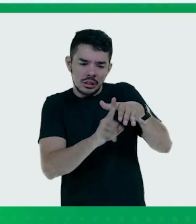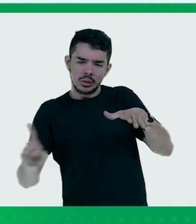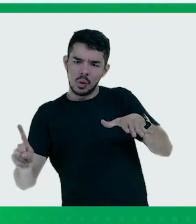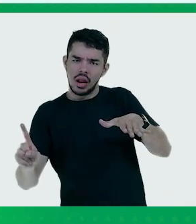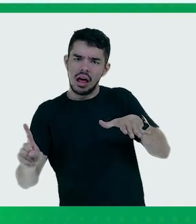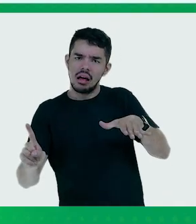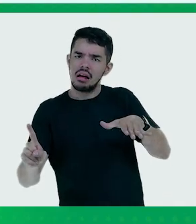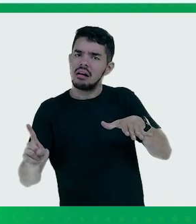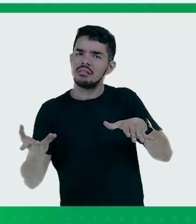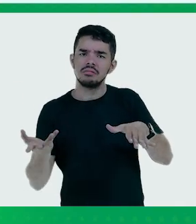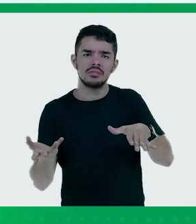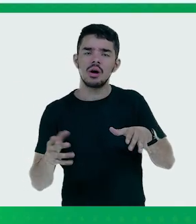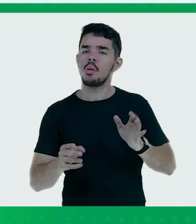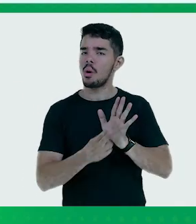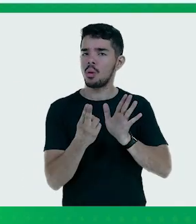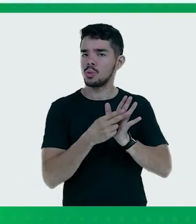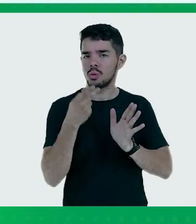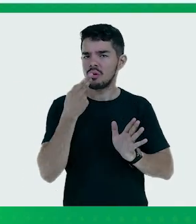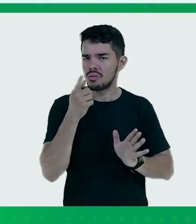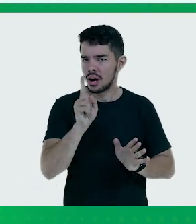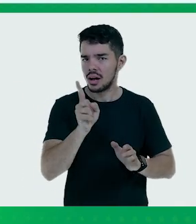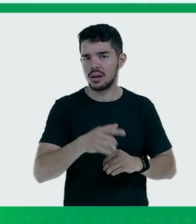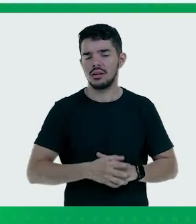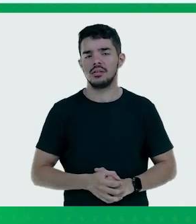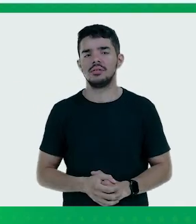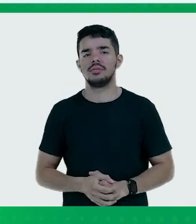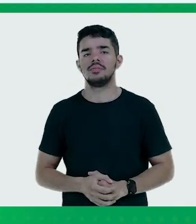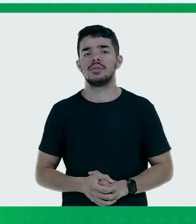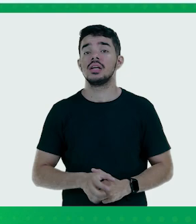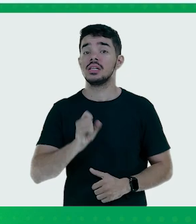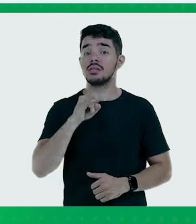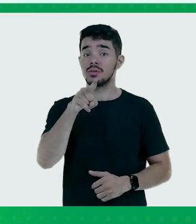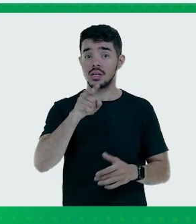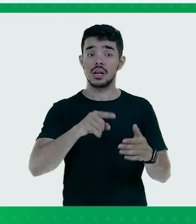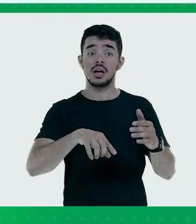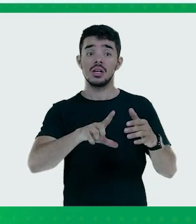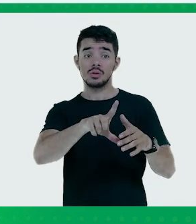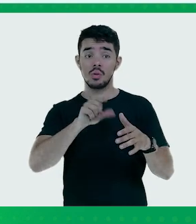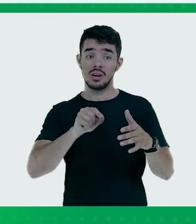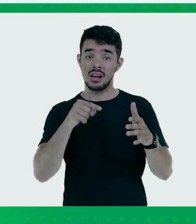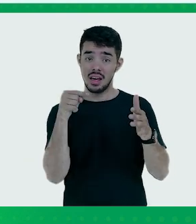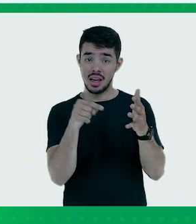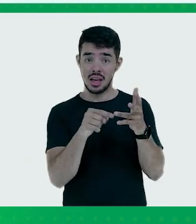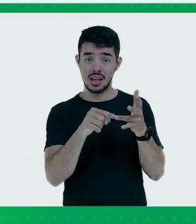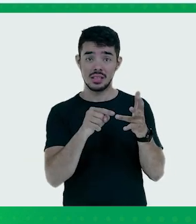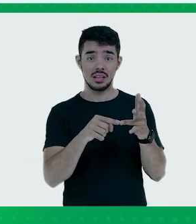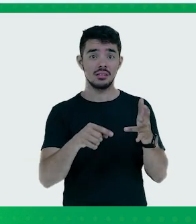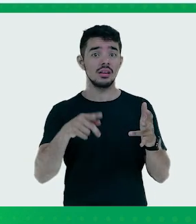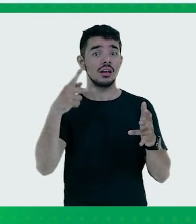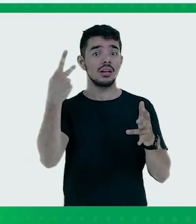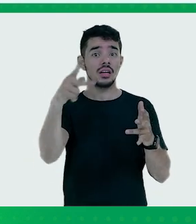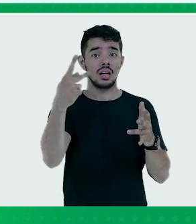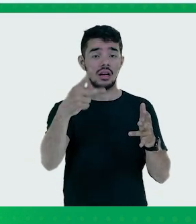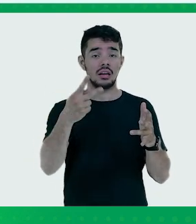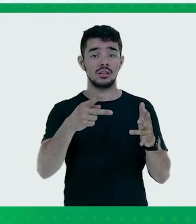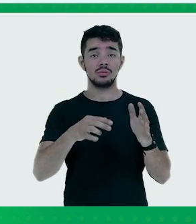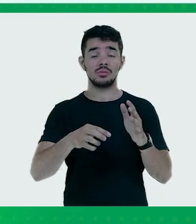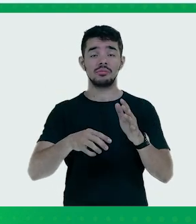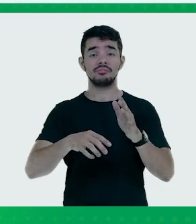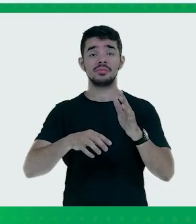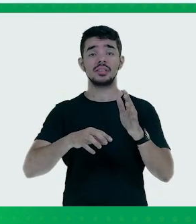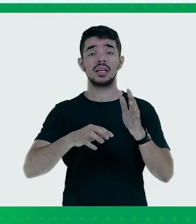sertão. O autor não defende isso. Inclusive, se você marcar um item desse, a sua TRI vai lá para